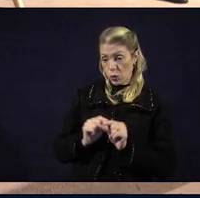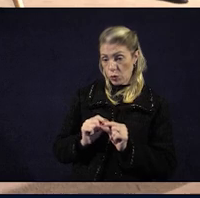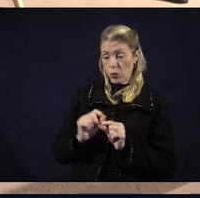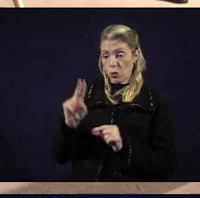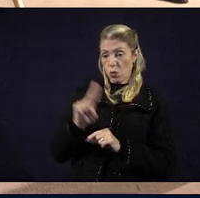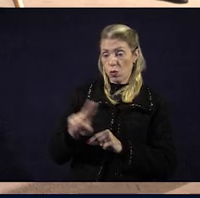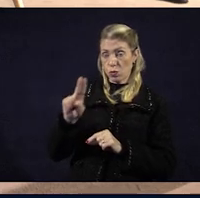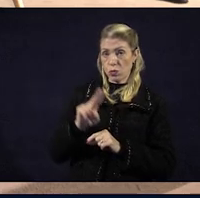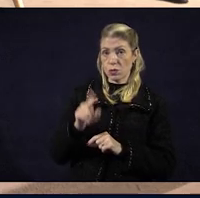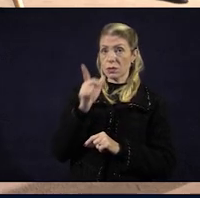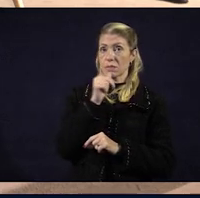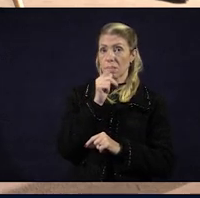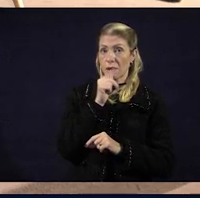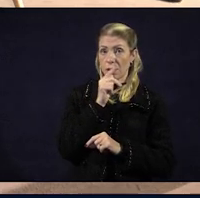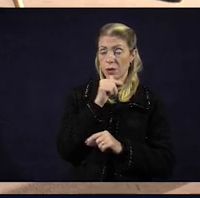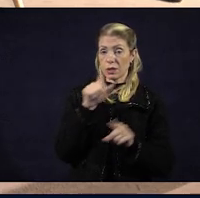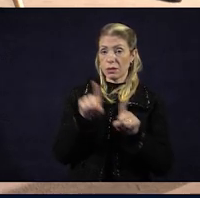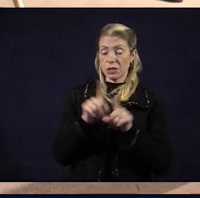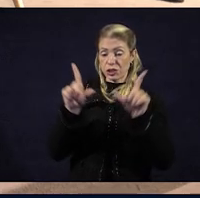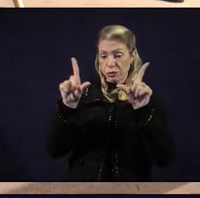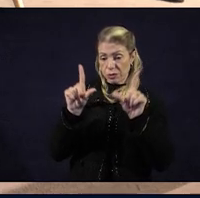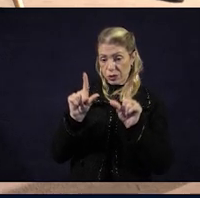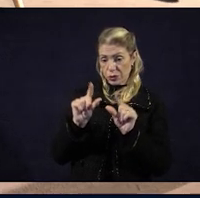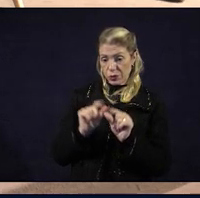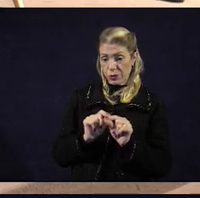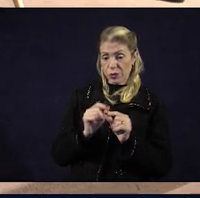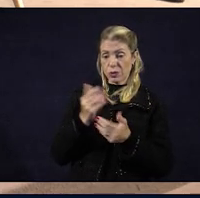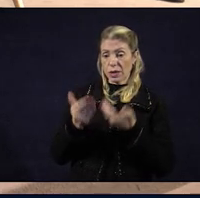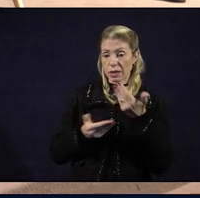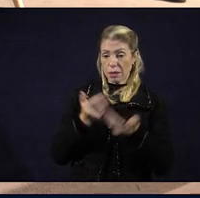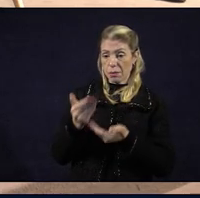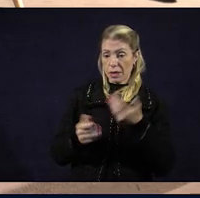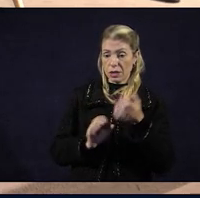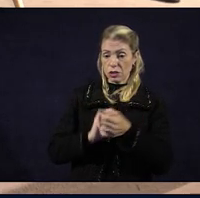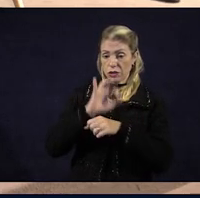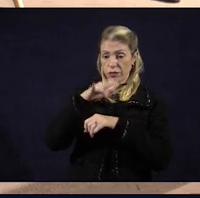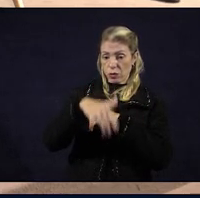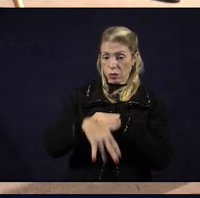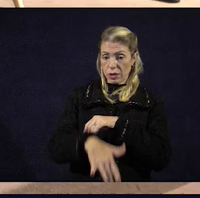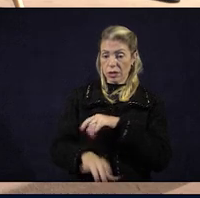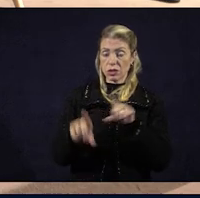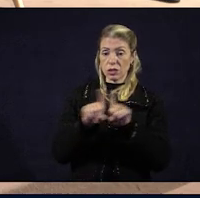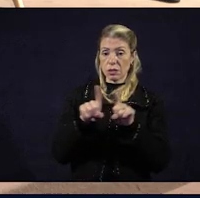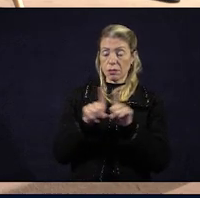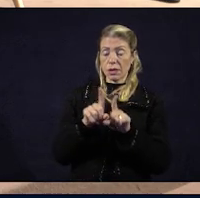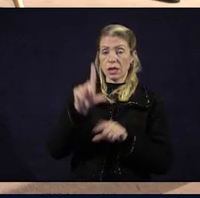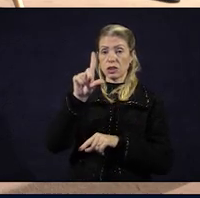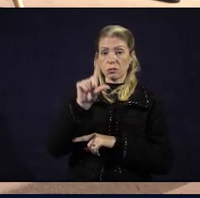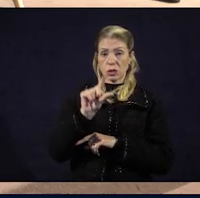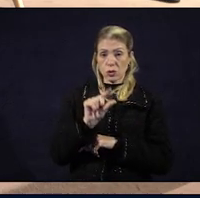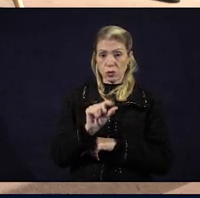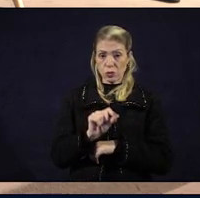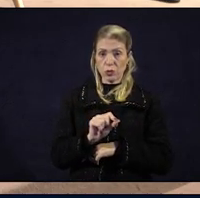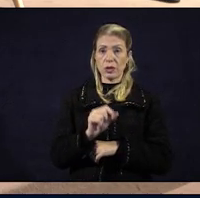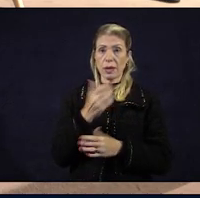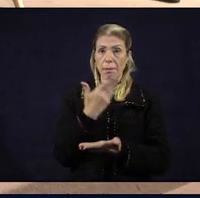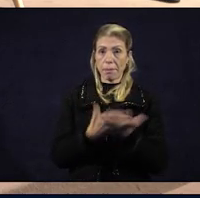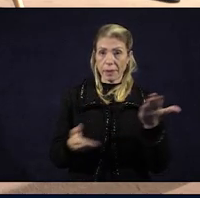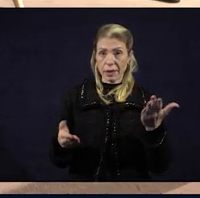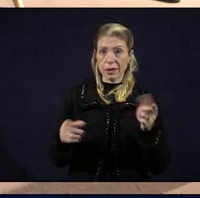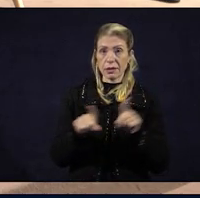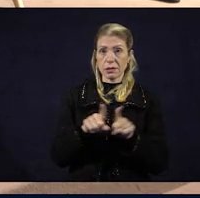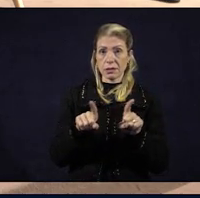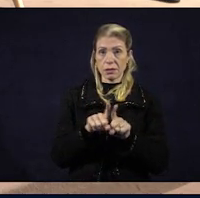água reduz o tratamento de fluentes que tem reduza a emissão e você reduz